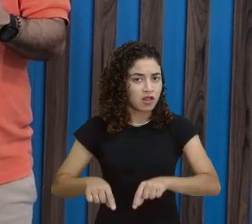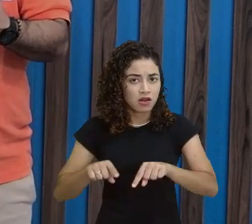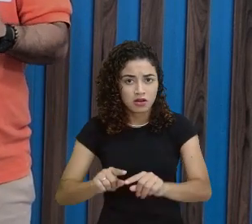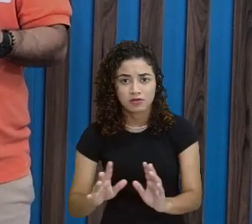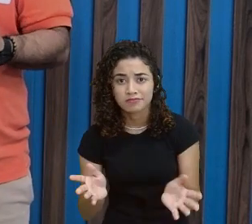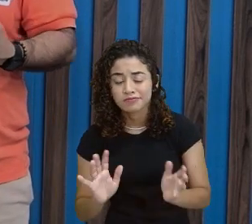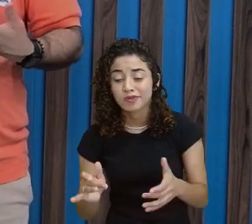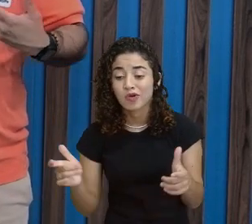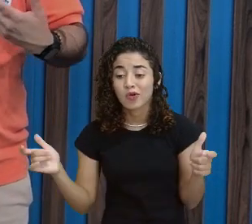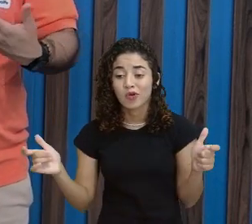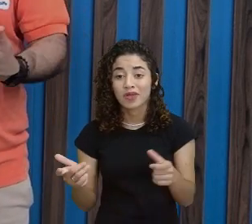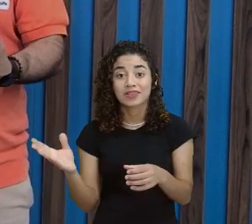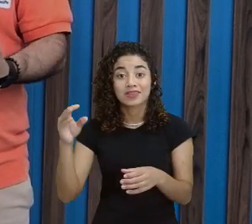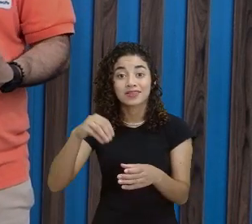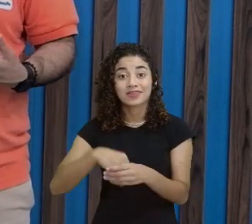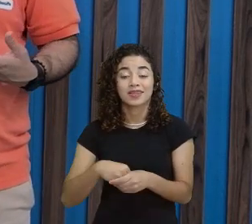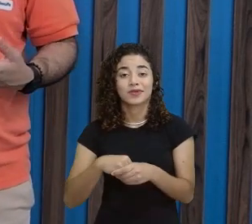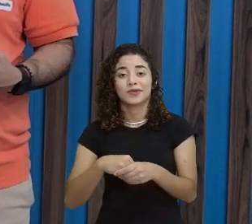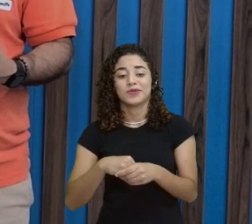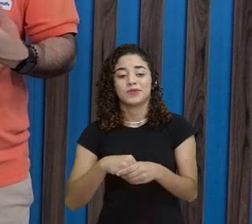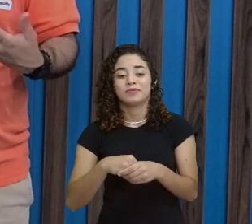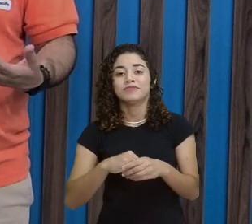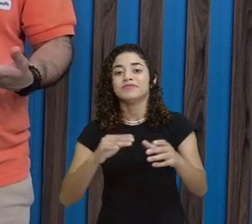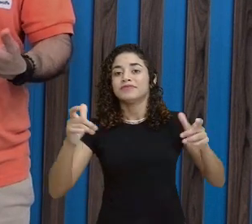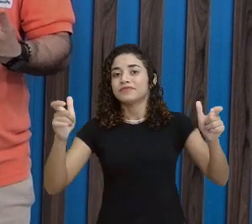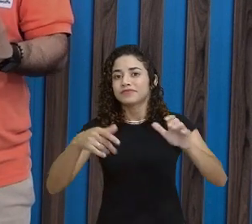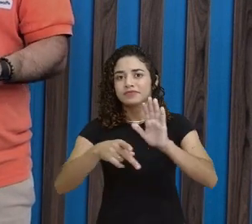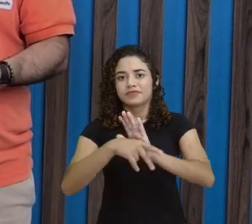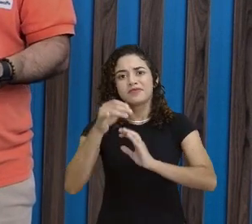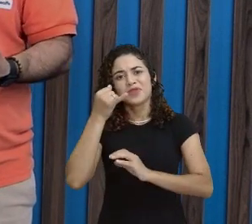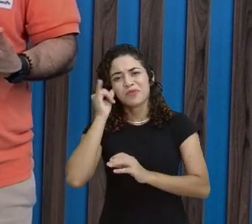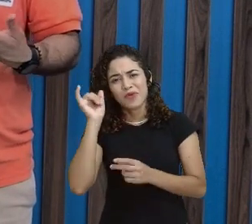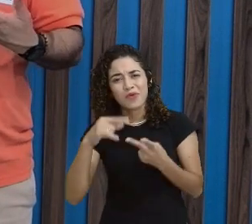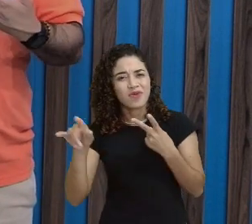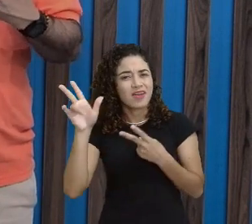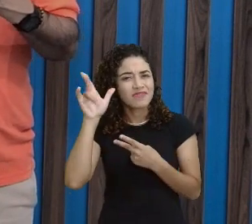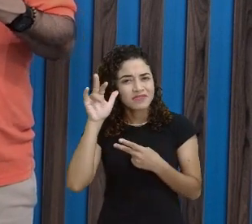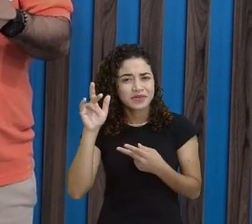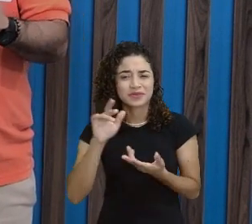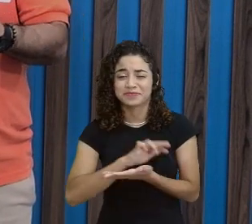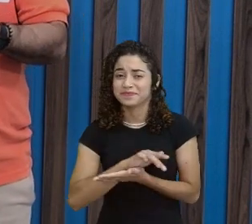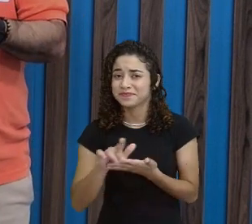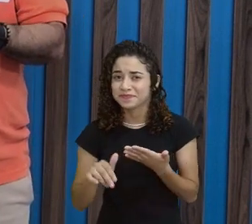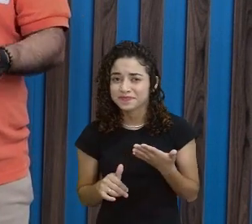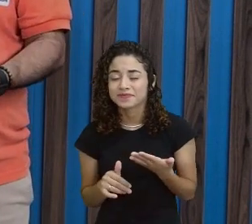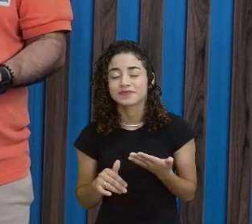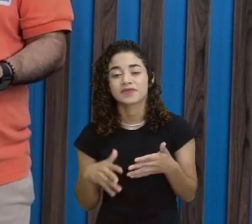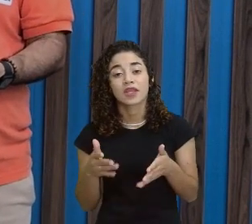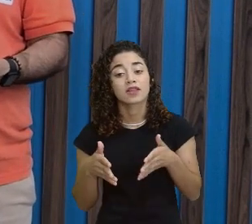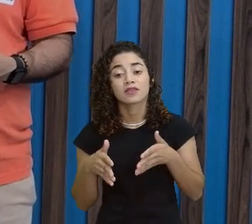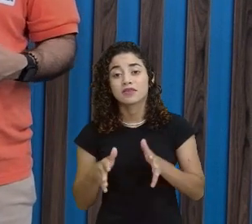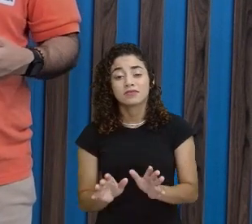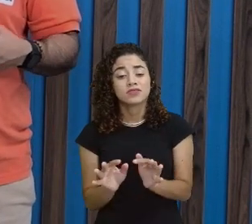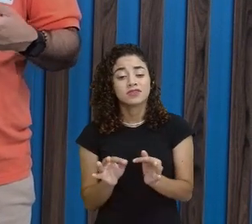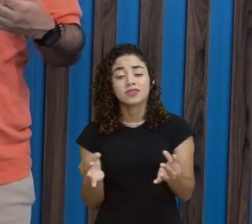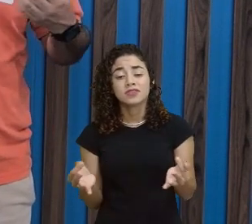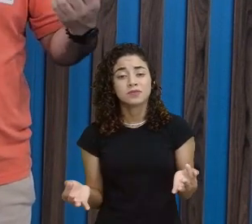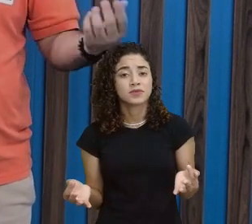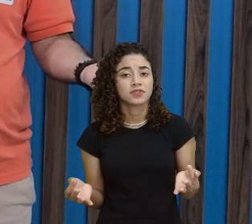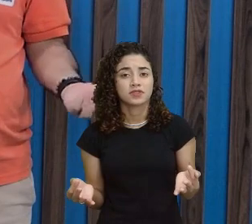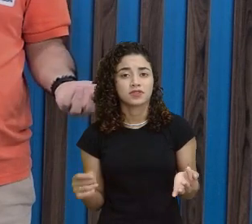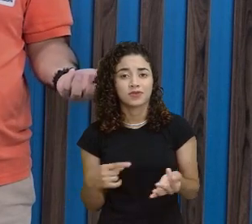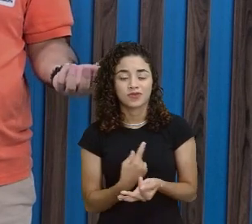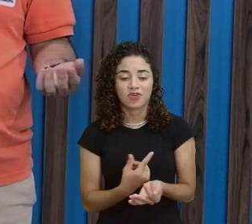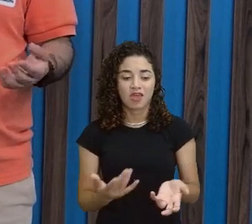num local dentro de um estábulo onde ficavam bois, cavalos, né? Então ele nasceu na simplicidade e a gente